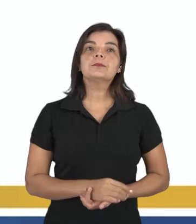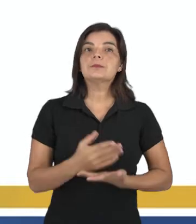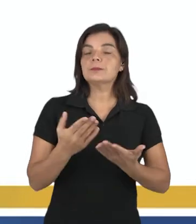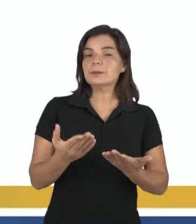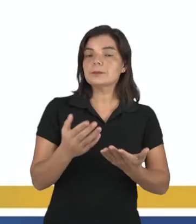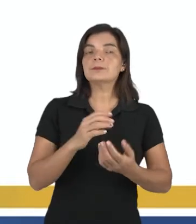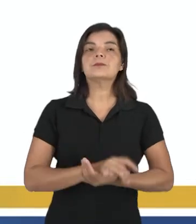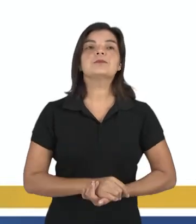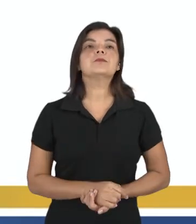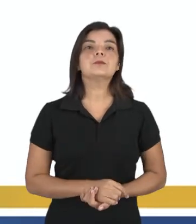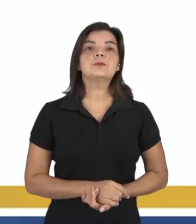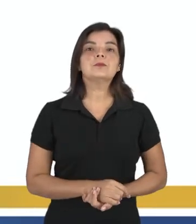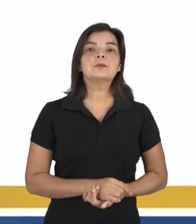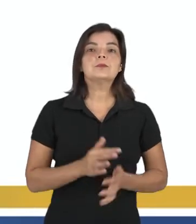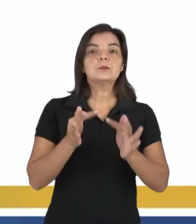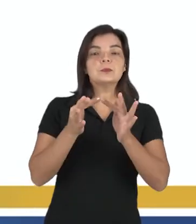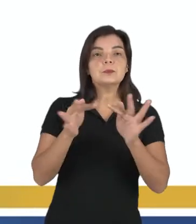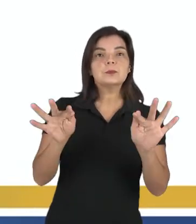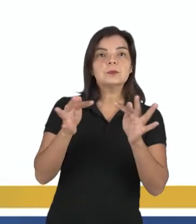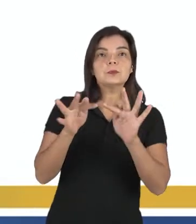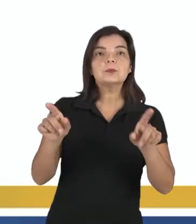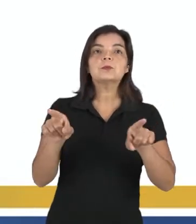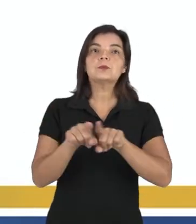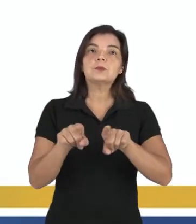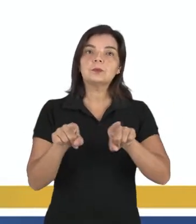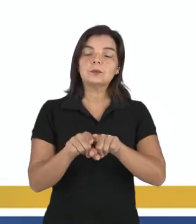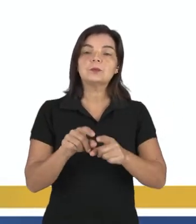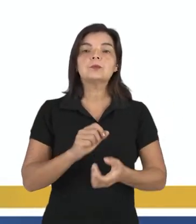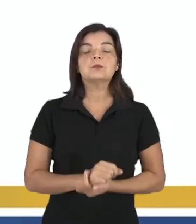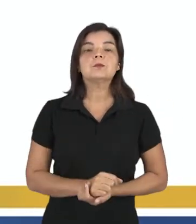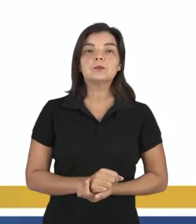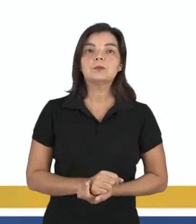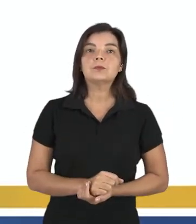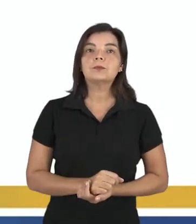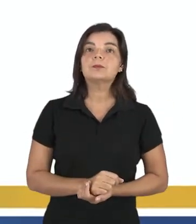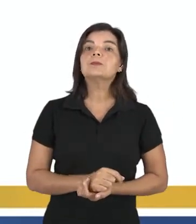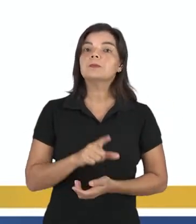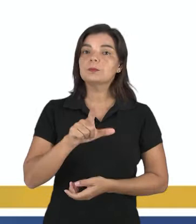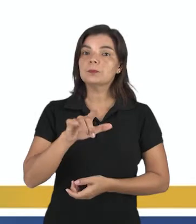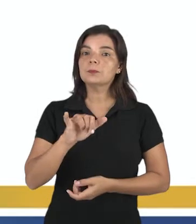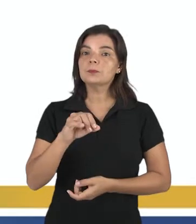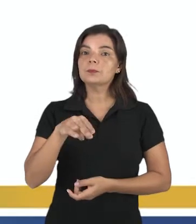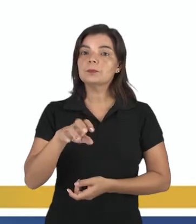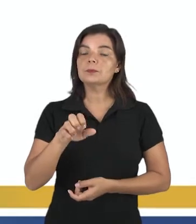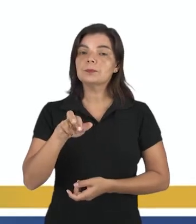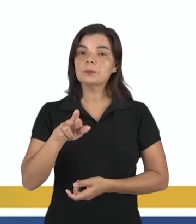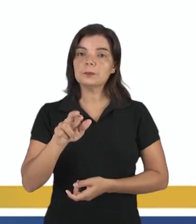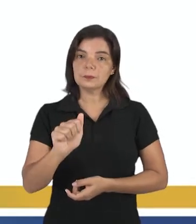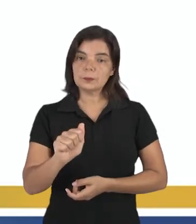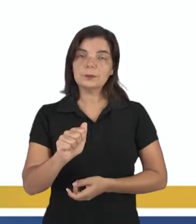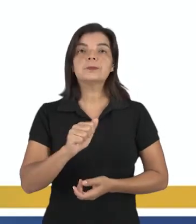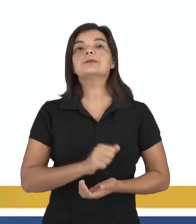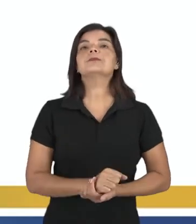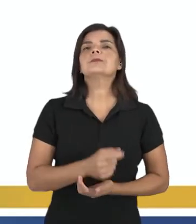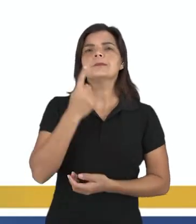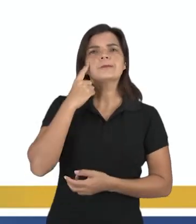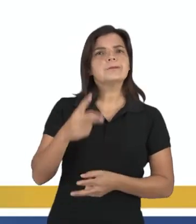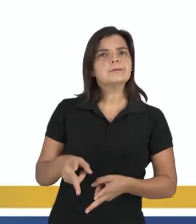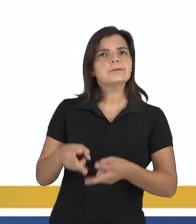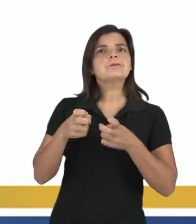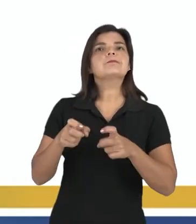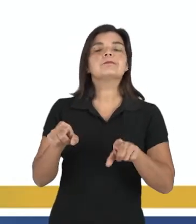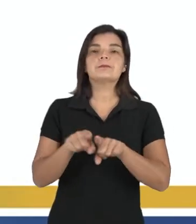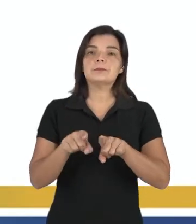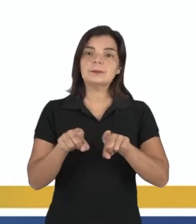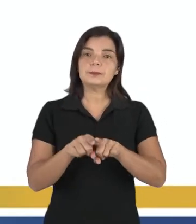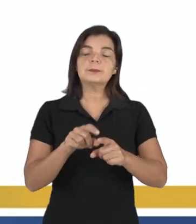Então, nesse caso, a função ela é dada uma função linear. E aí vocês devem perceber que